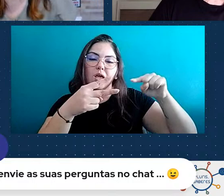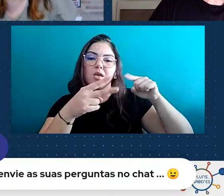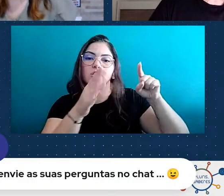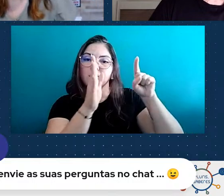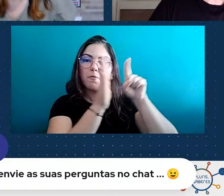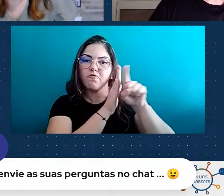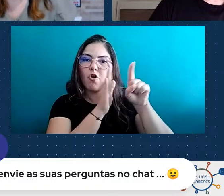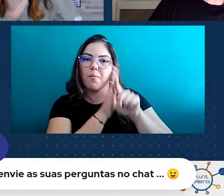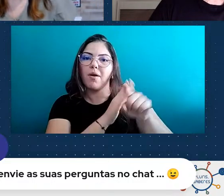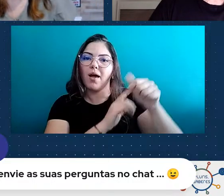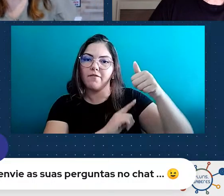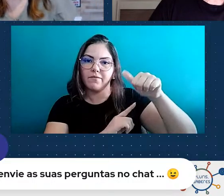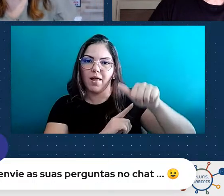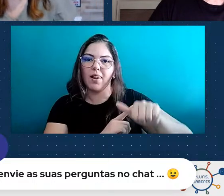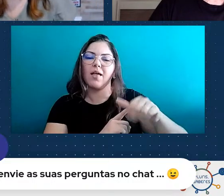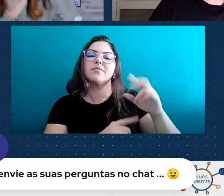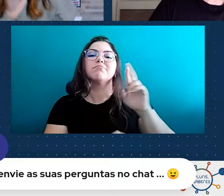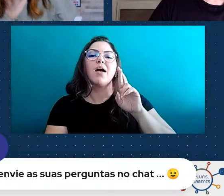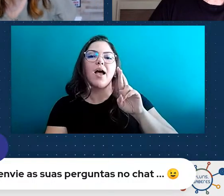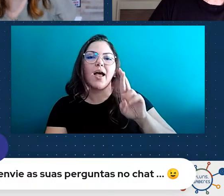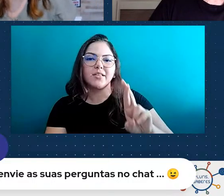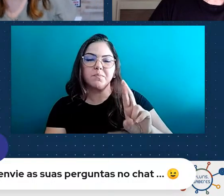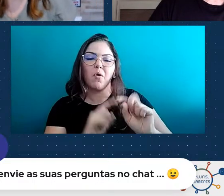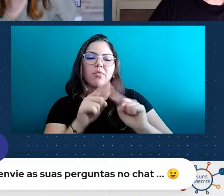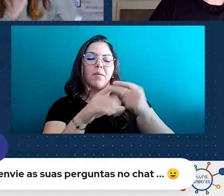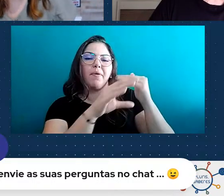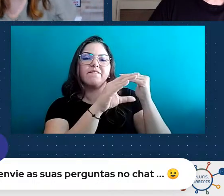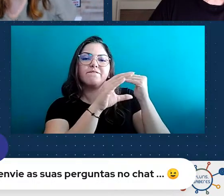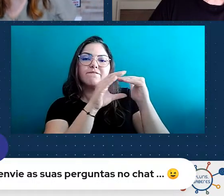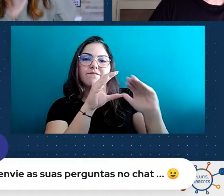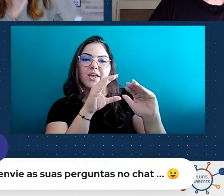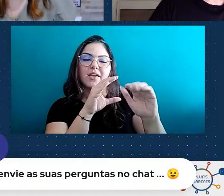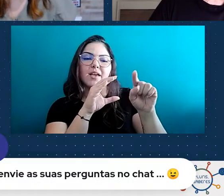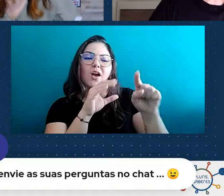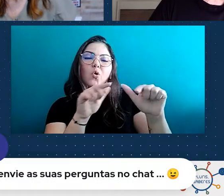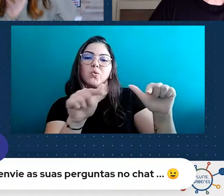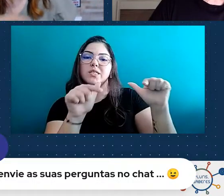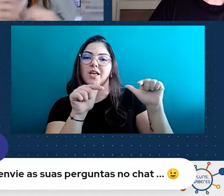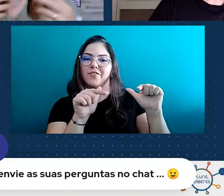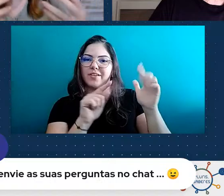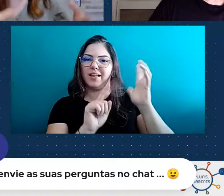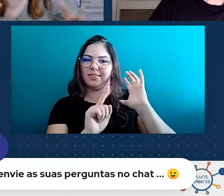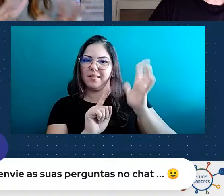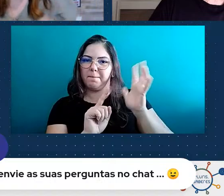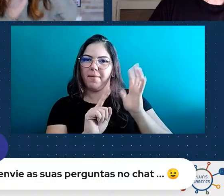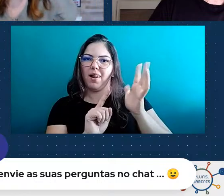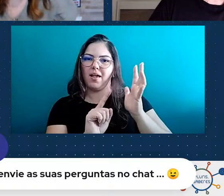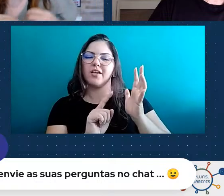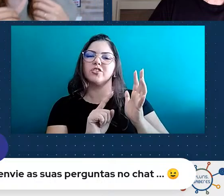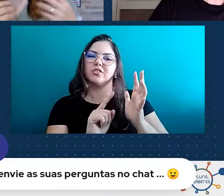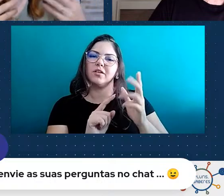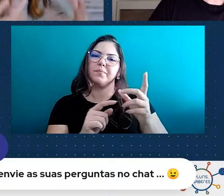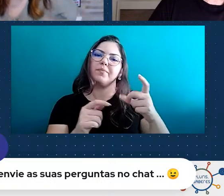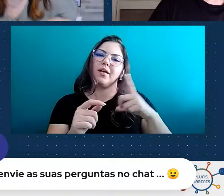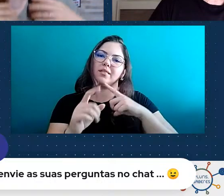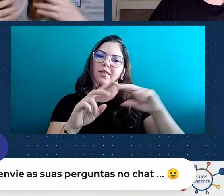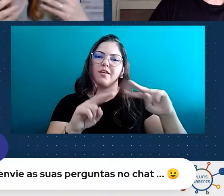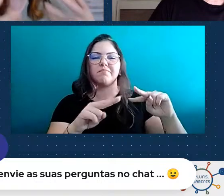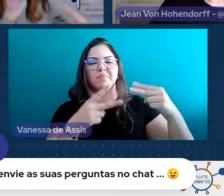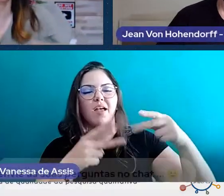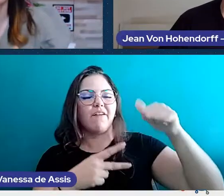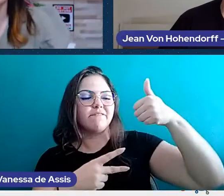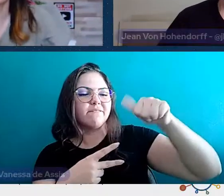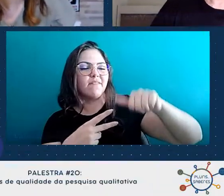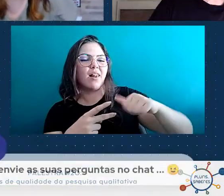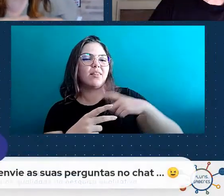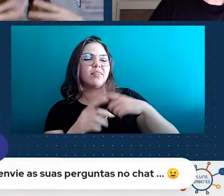formulário, que daqui a pouquinho vai estar aqui disponível no chat. Você responde tanto para nos avaliar, como para nos dar um feedback aí,